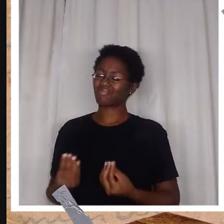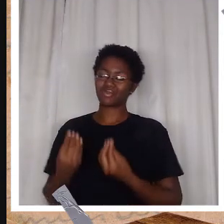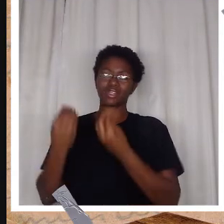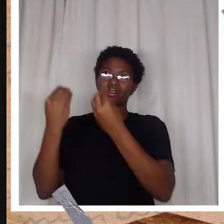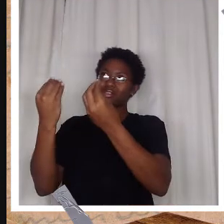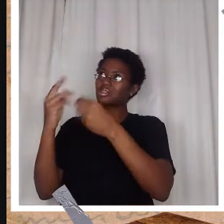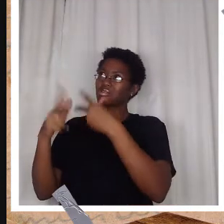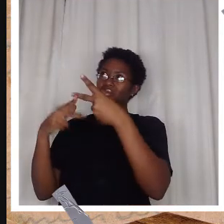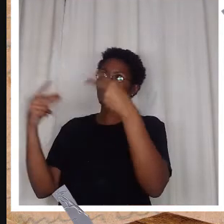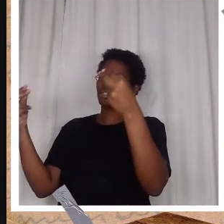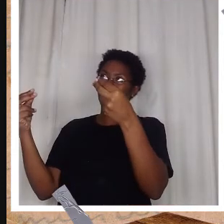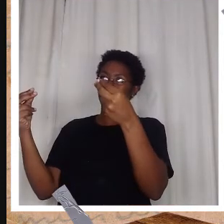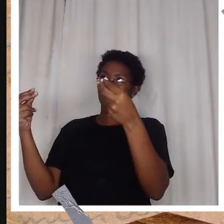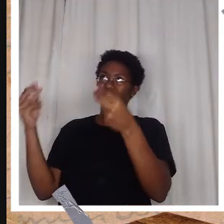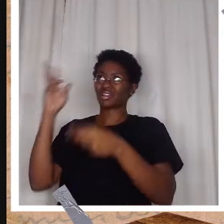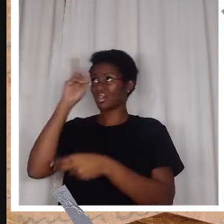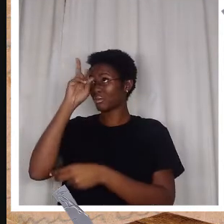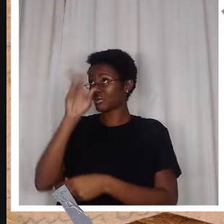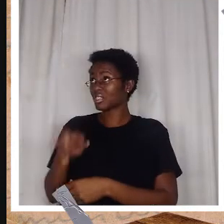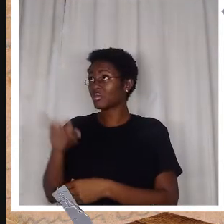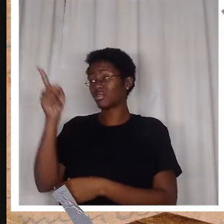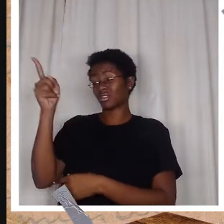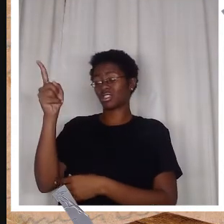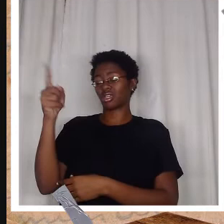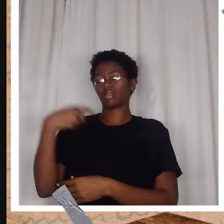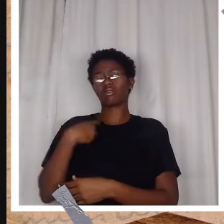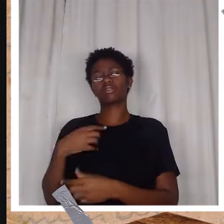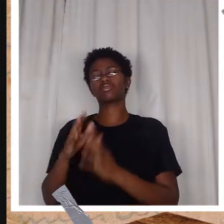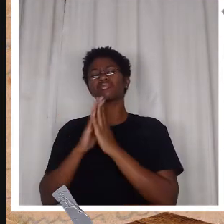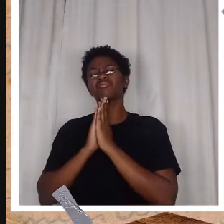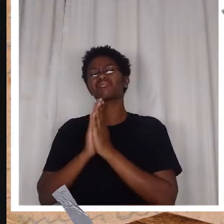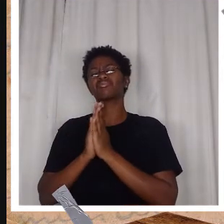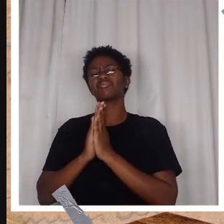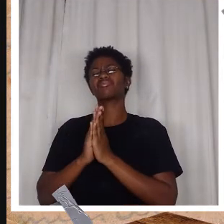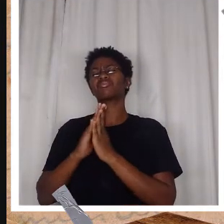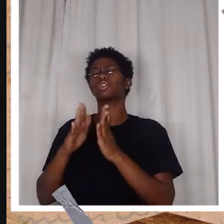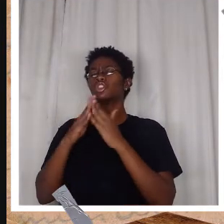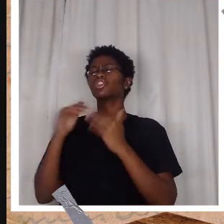mais isso acontecer. João Pedro, um beijo para você.